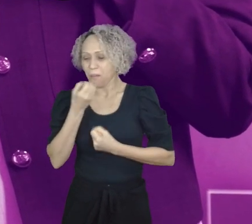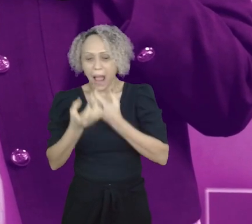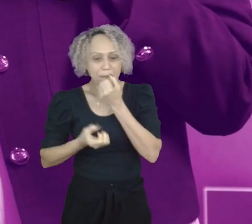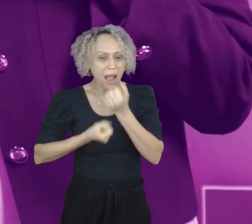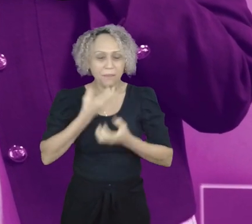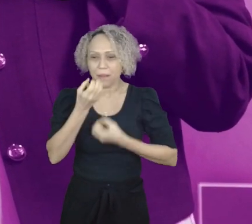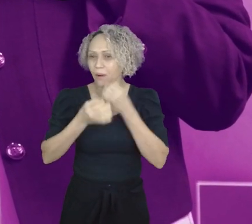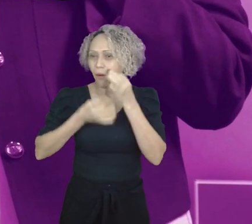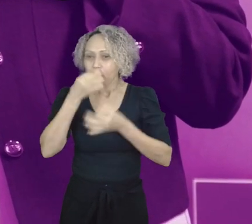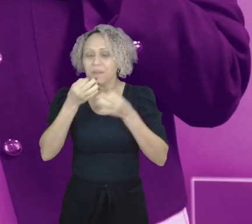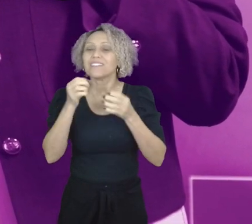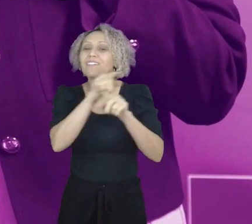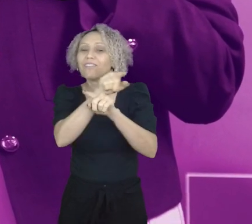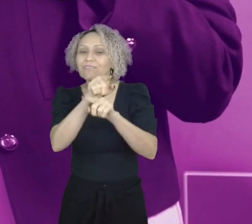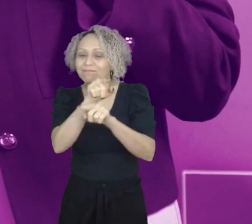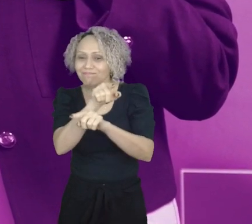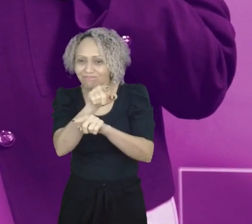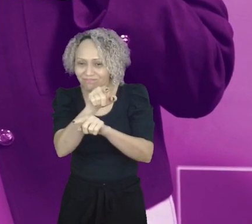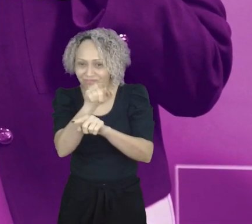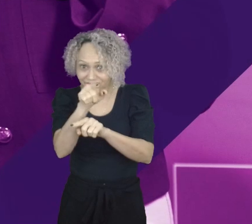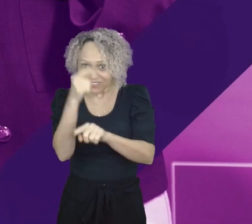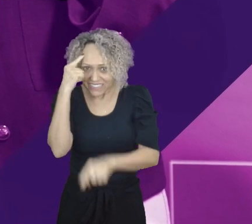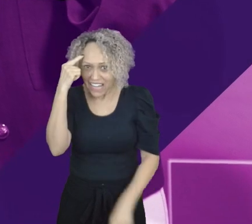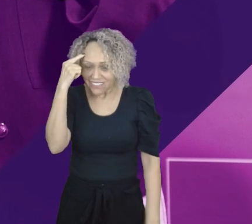ouvida, tenho sonhos pra viver.